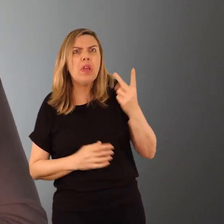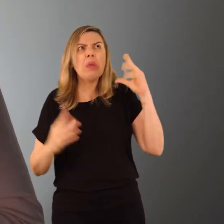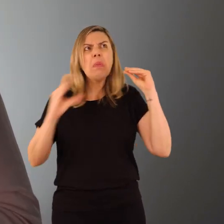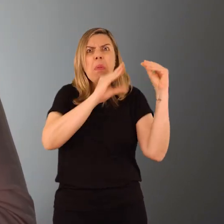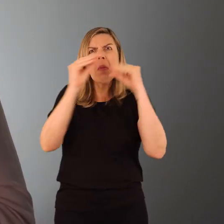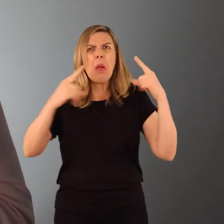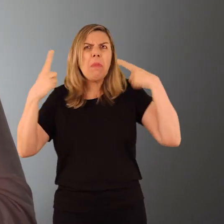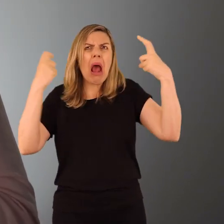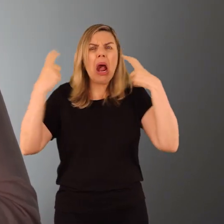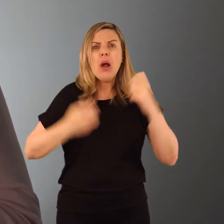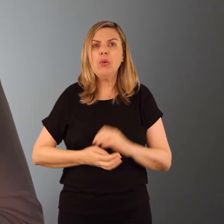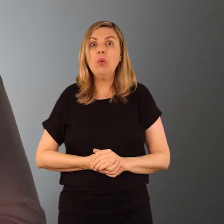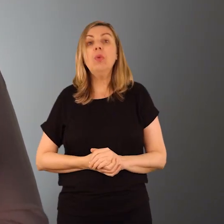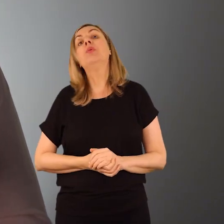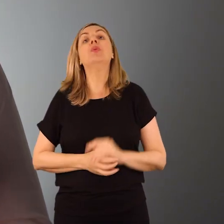ouvi assim que barulhada,